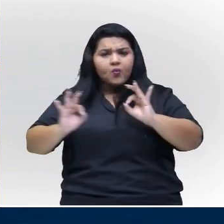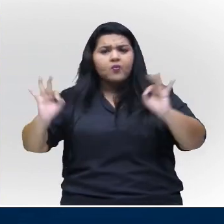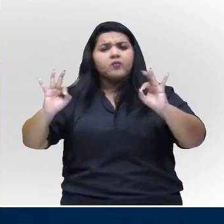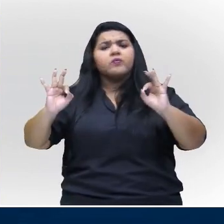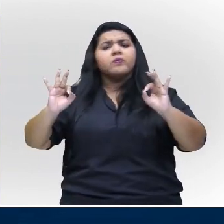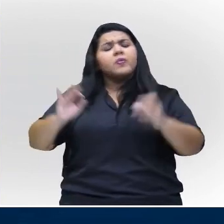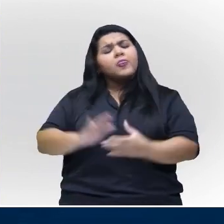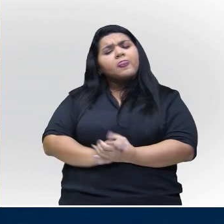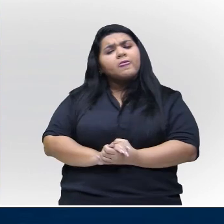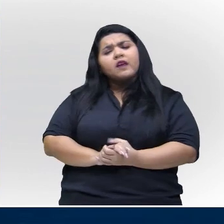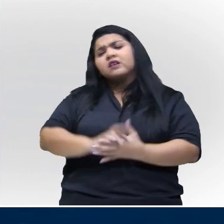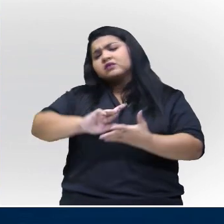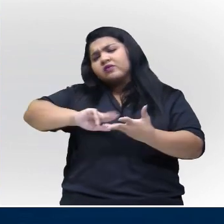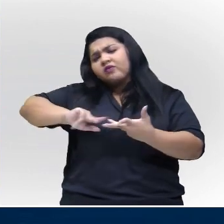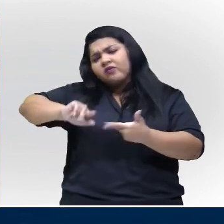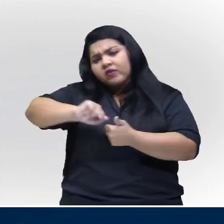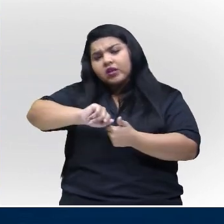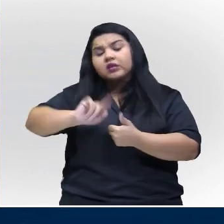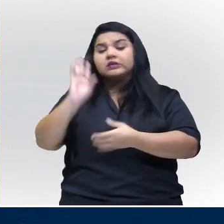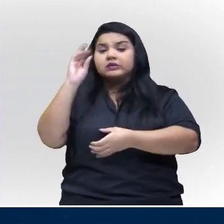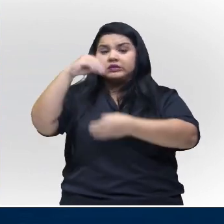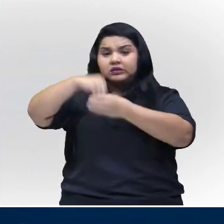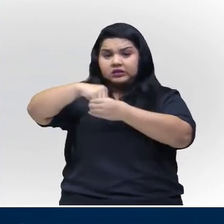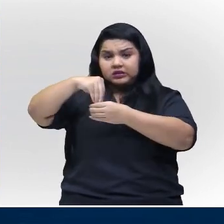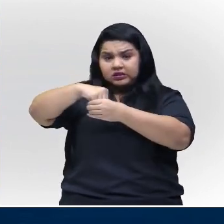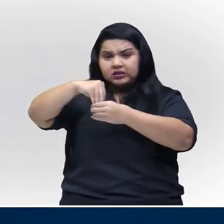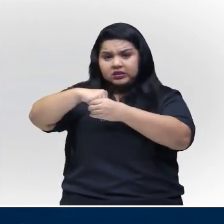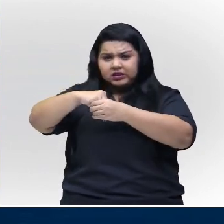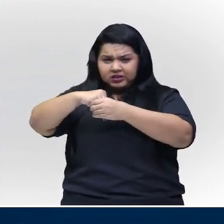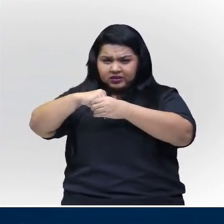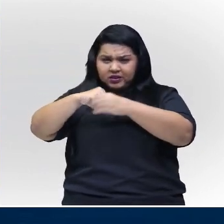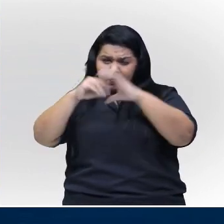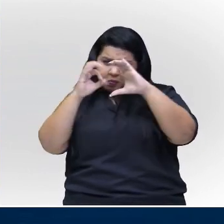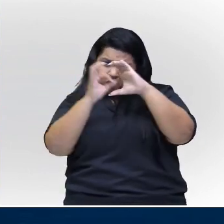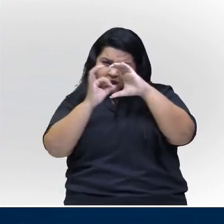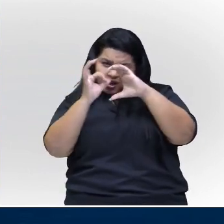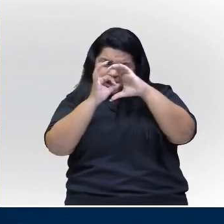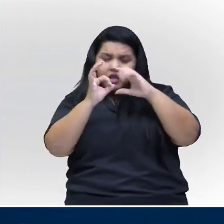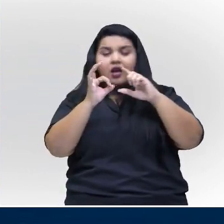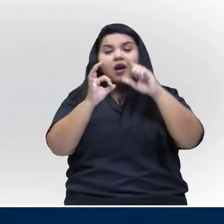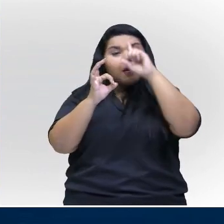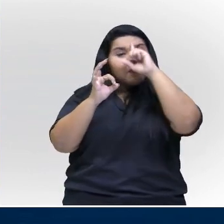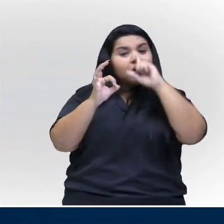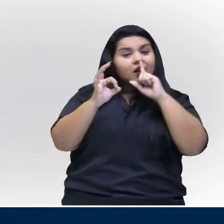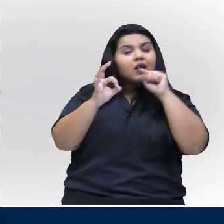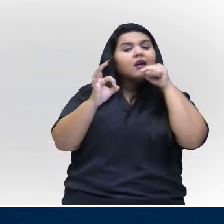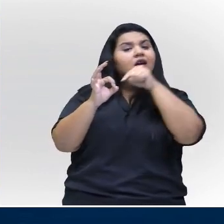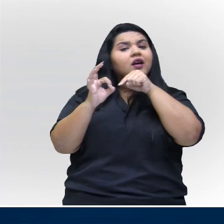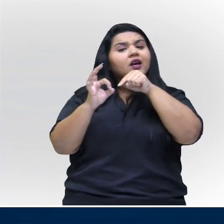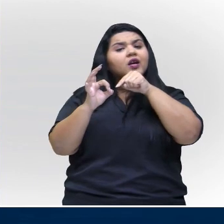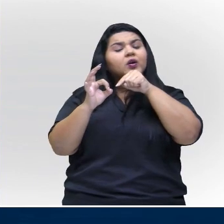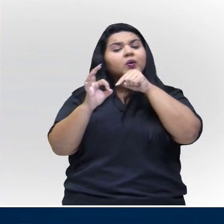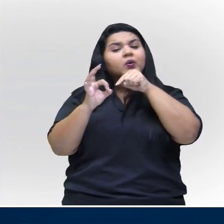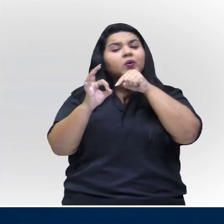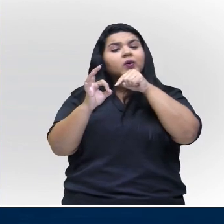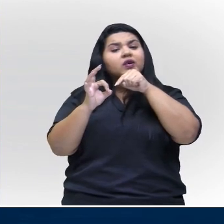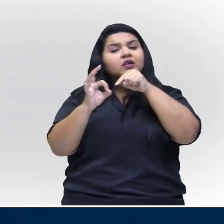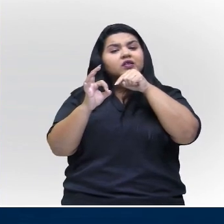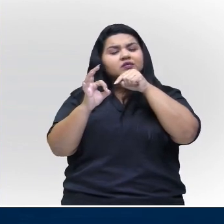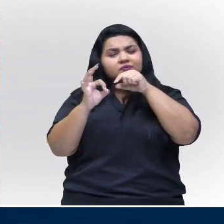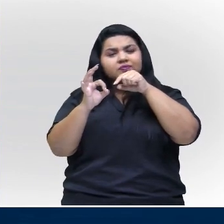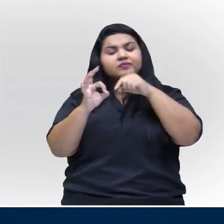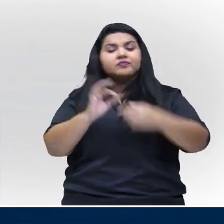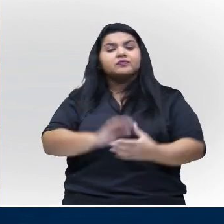está representando, e lá no interior da célula, aquela bolinha amarela, a gente observa o núcleo dessa